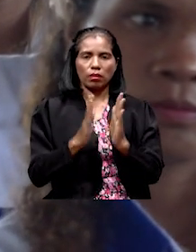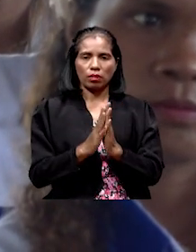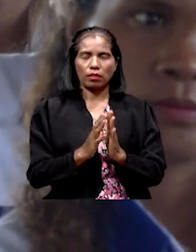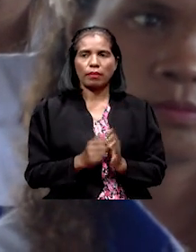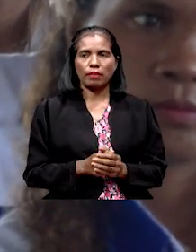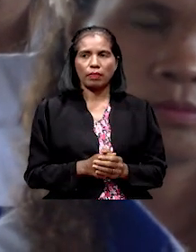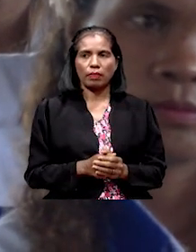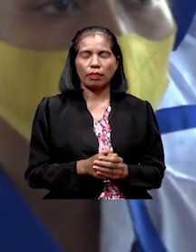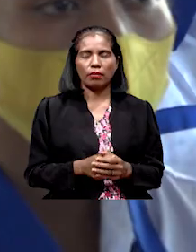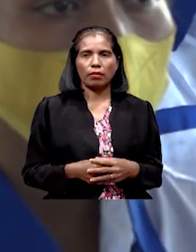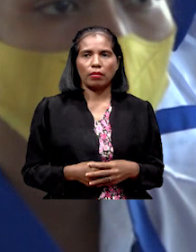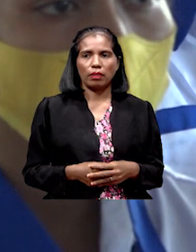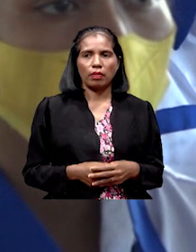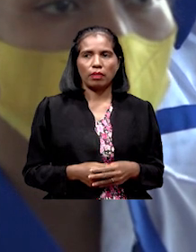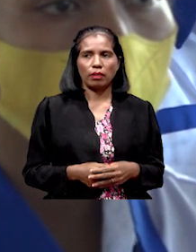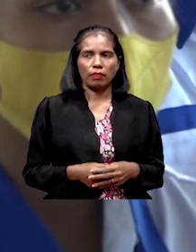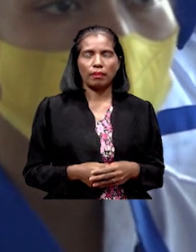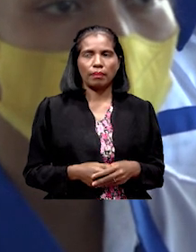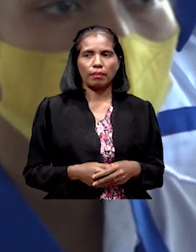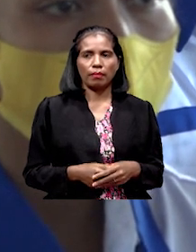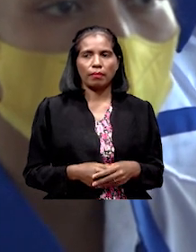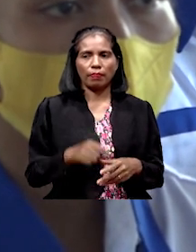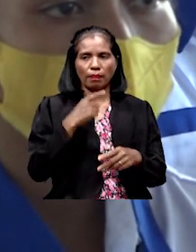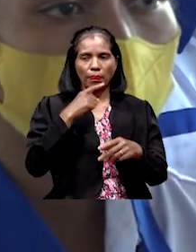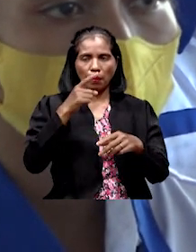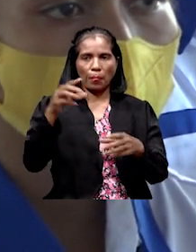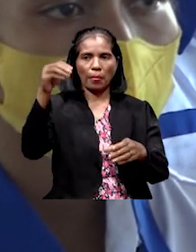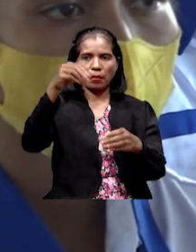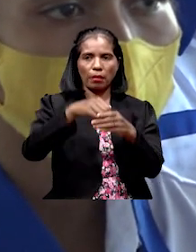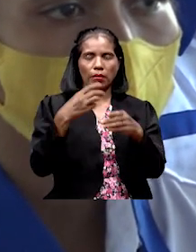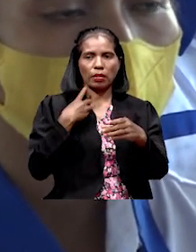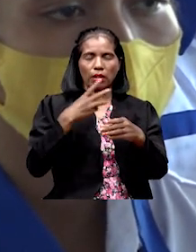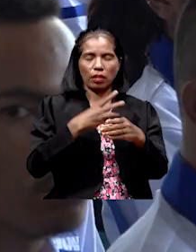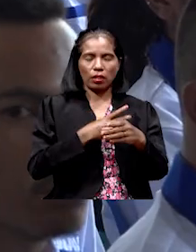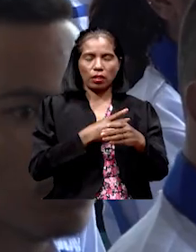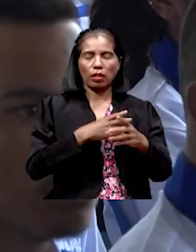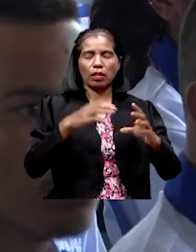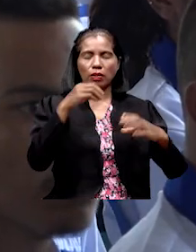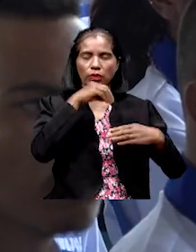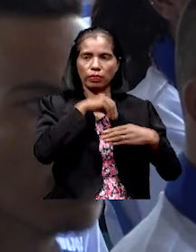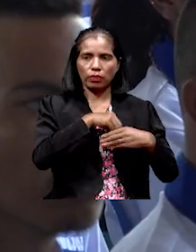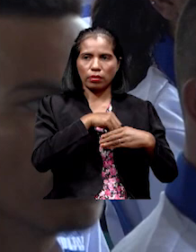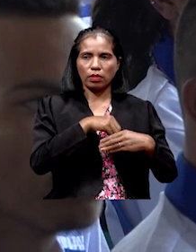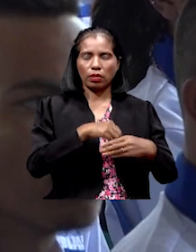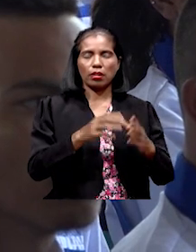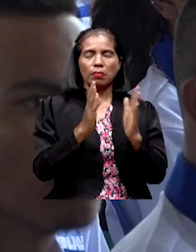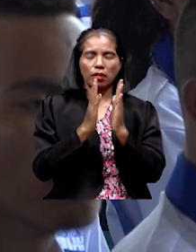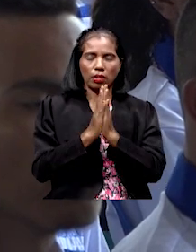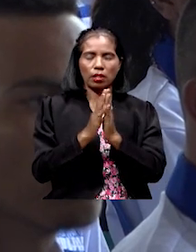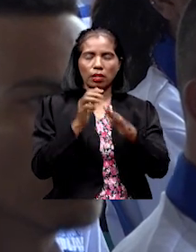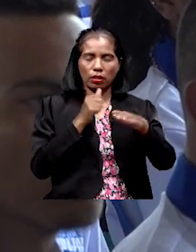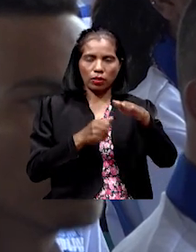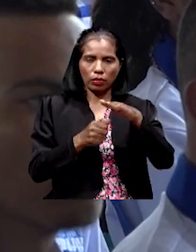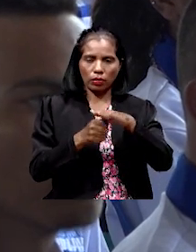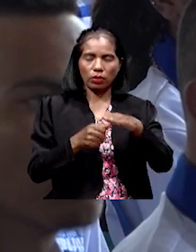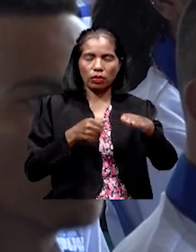tako ne kua tako ne kuma o tako ne kua ama ne kua ama ne ba reza no no ki hana ba se ma kona kona